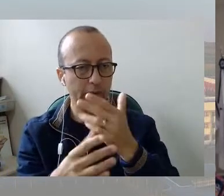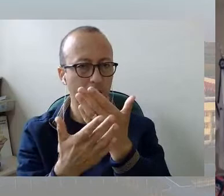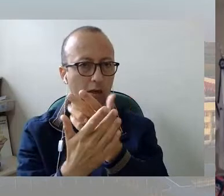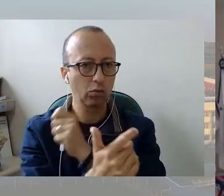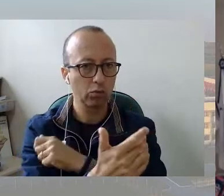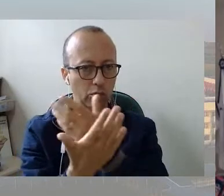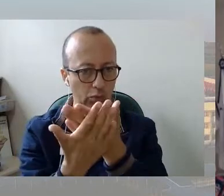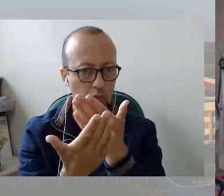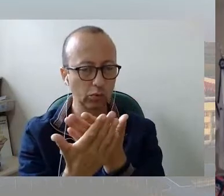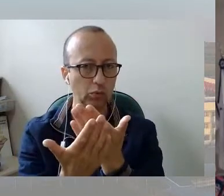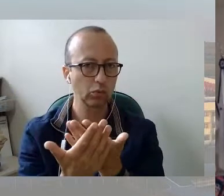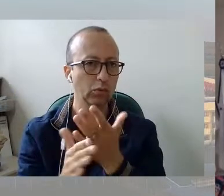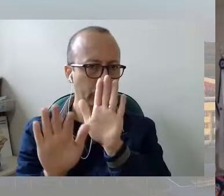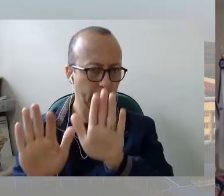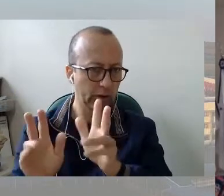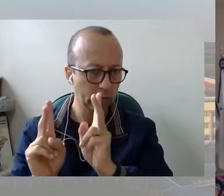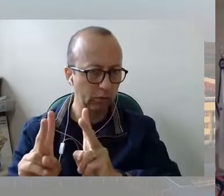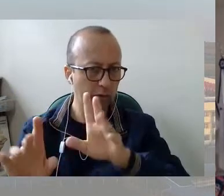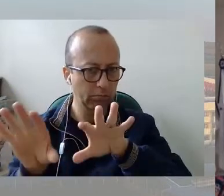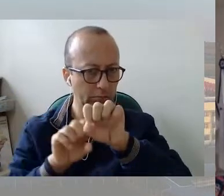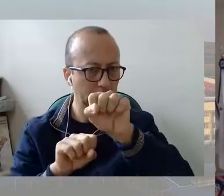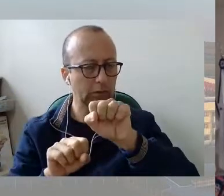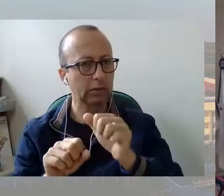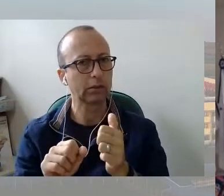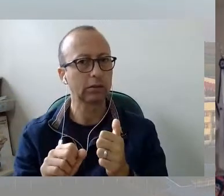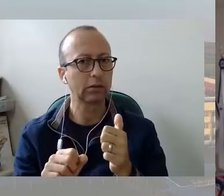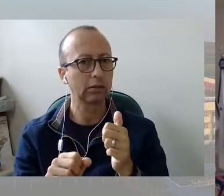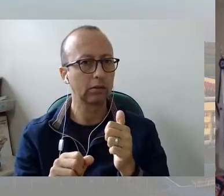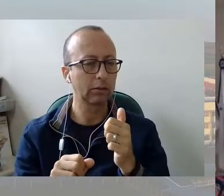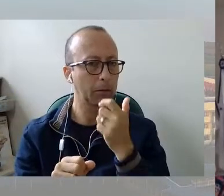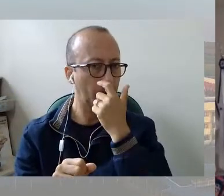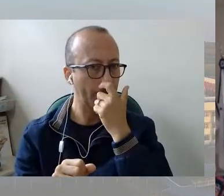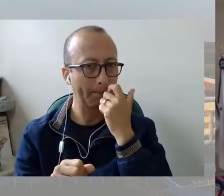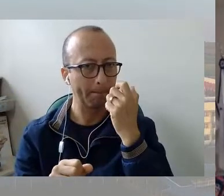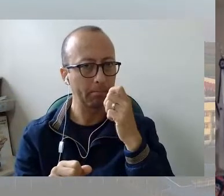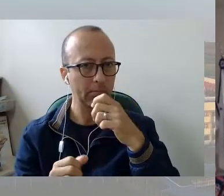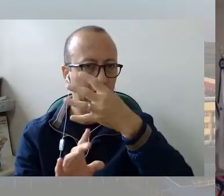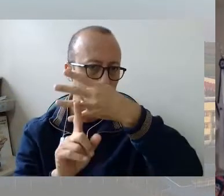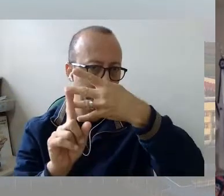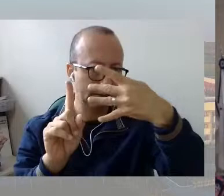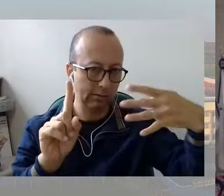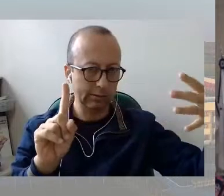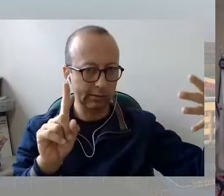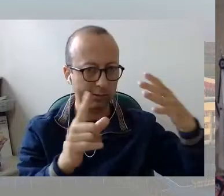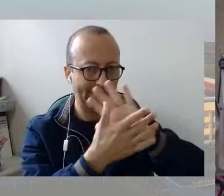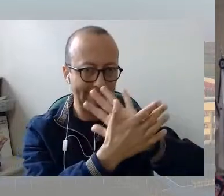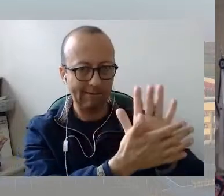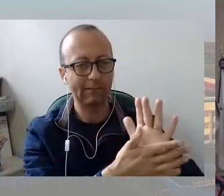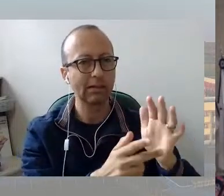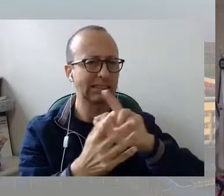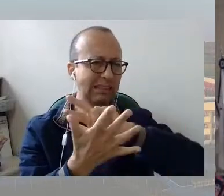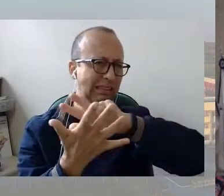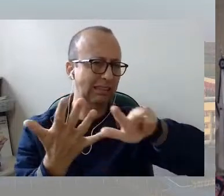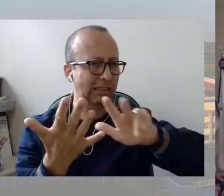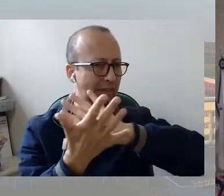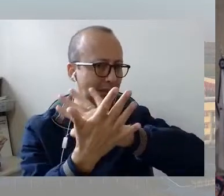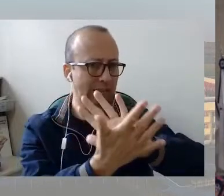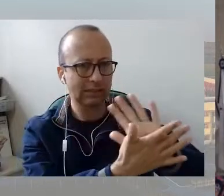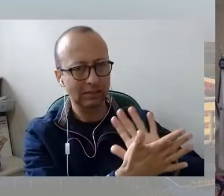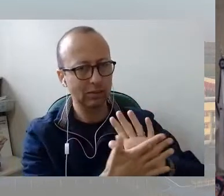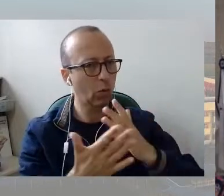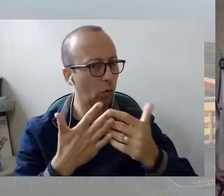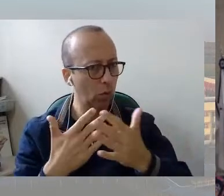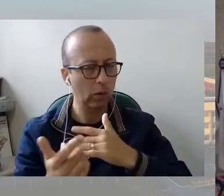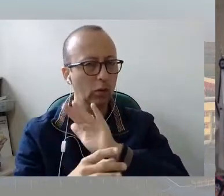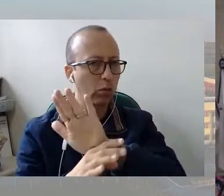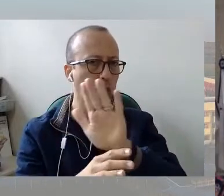racismo, a violência de gênero, a homofobia, entre outros. São várias as denúncias e outras particularidades também temos, mas não